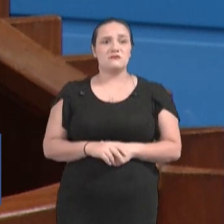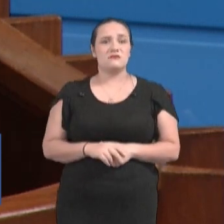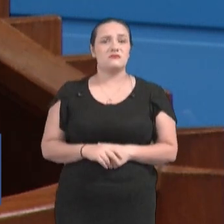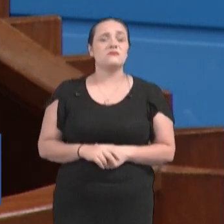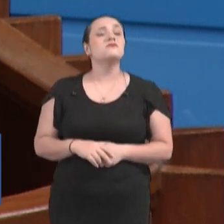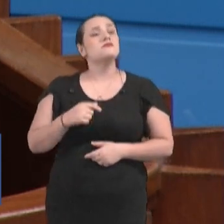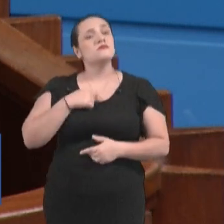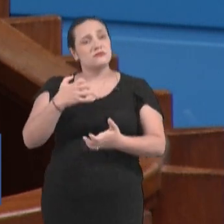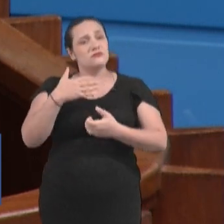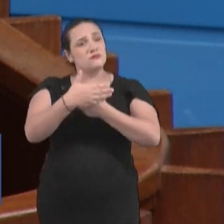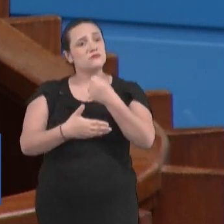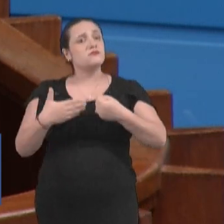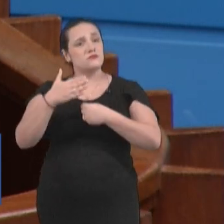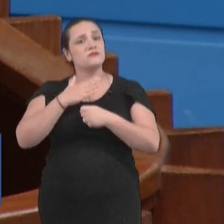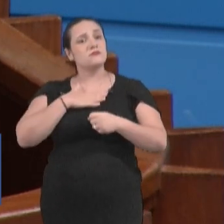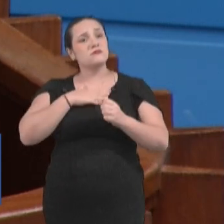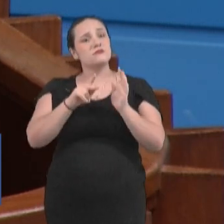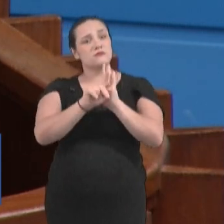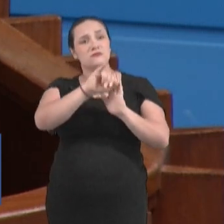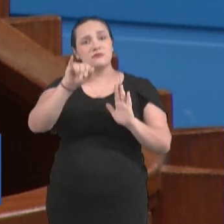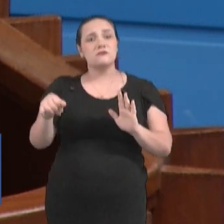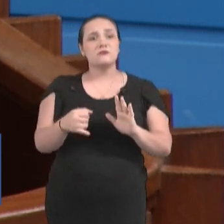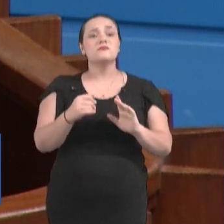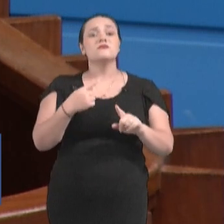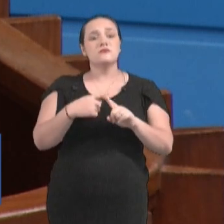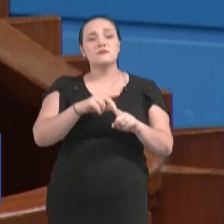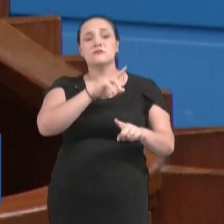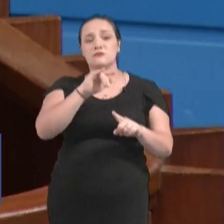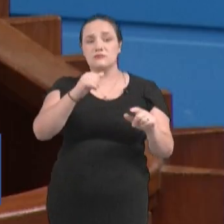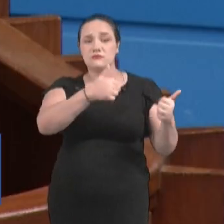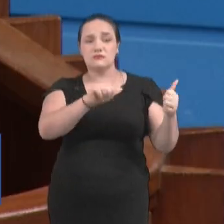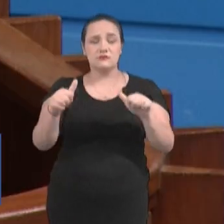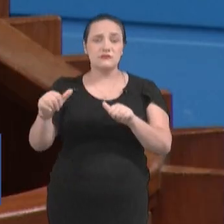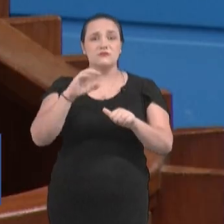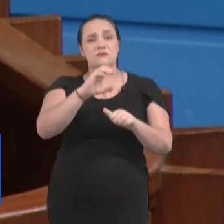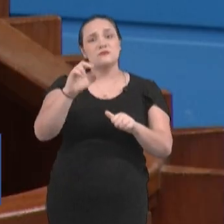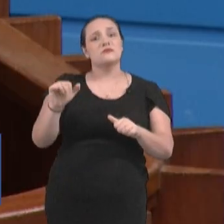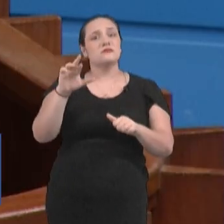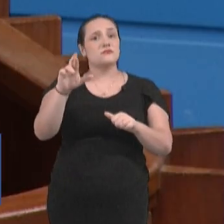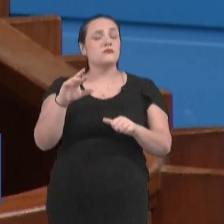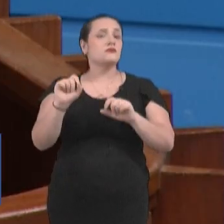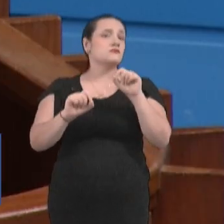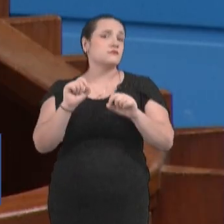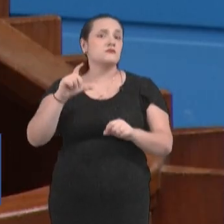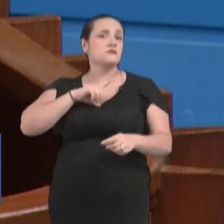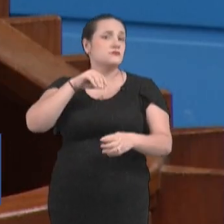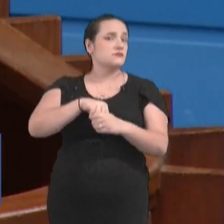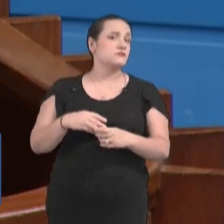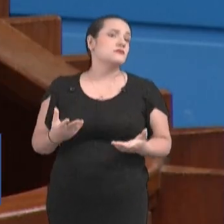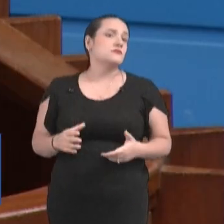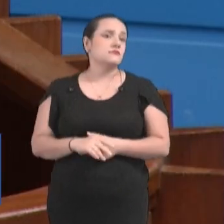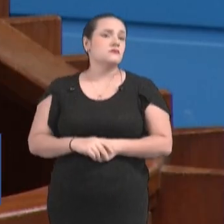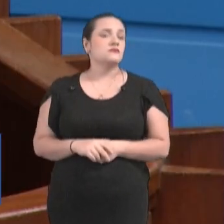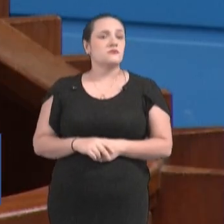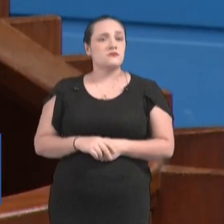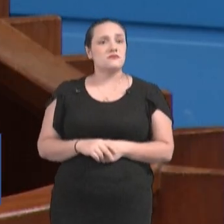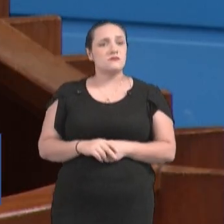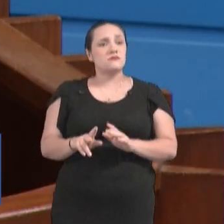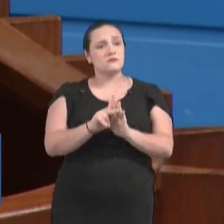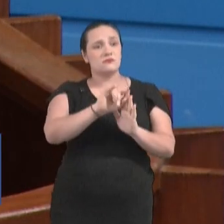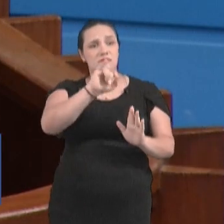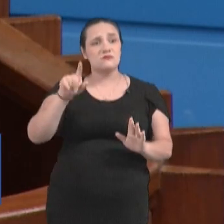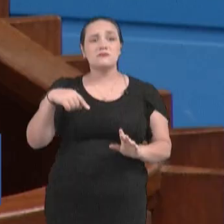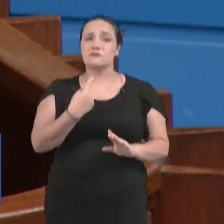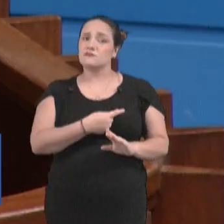defesa pública porque esse projeto vai passar pela CCJ. E o que sobra nesse projeto, corajoso de nossa